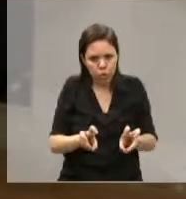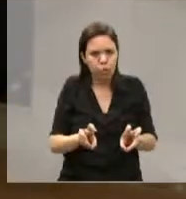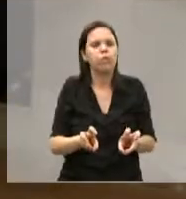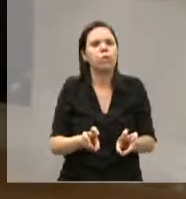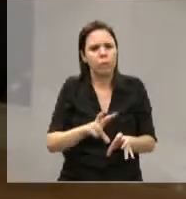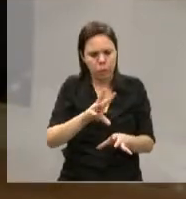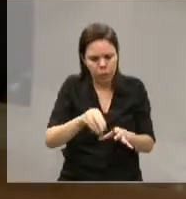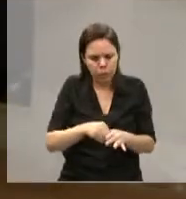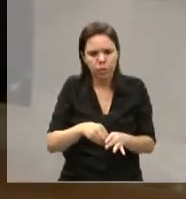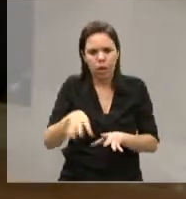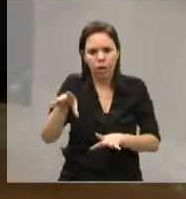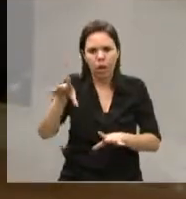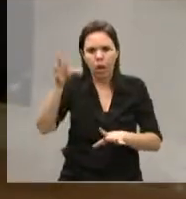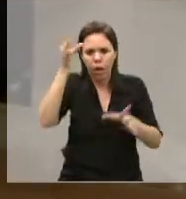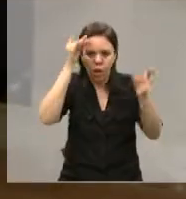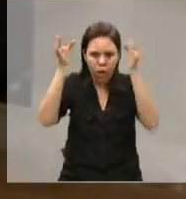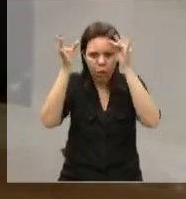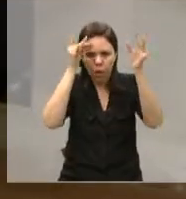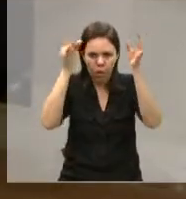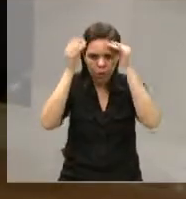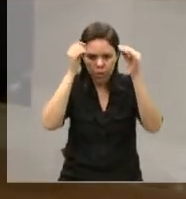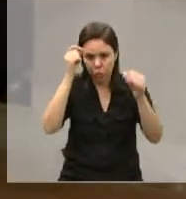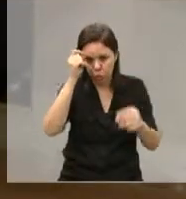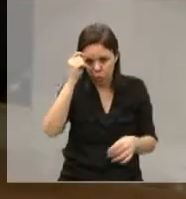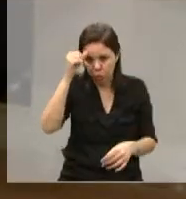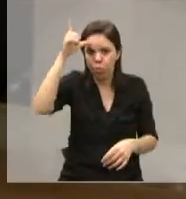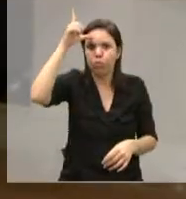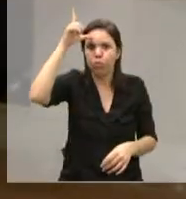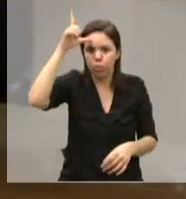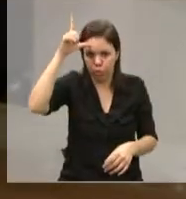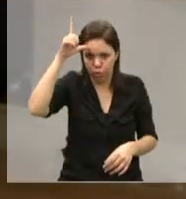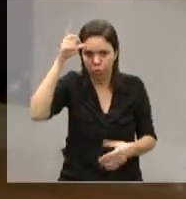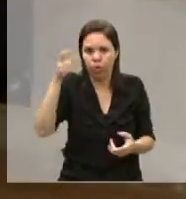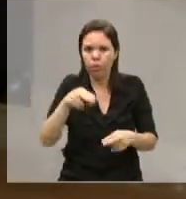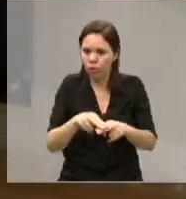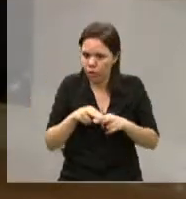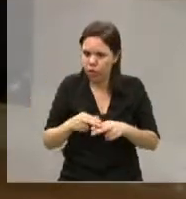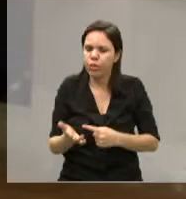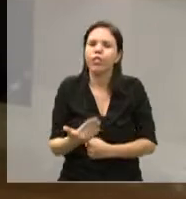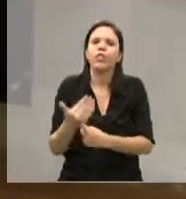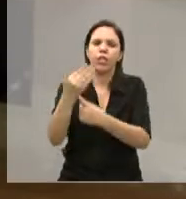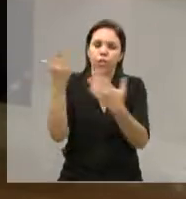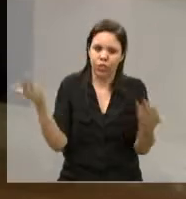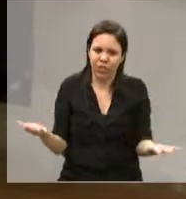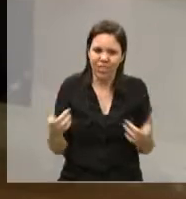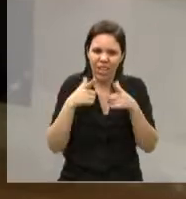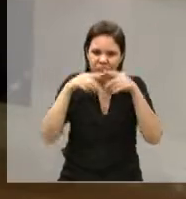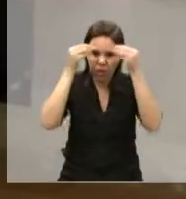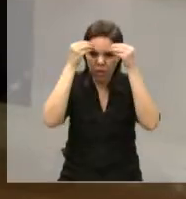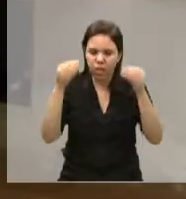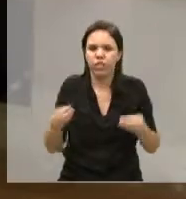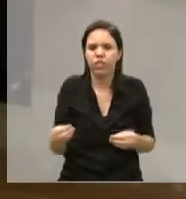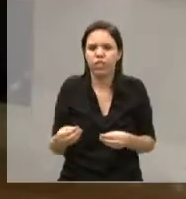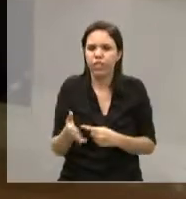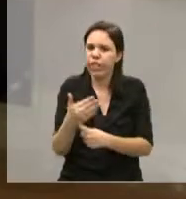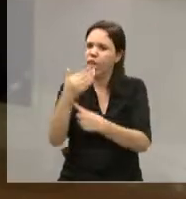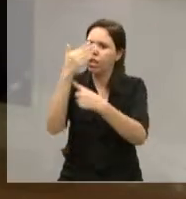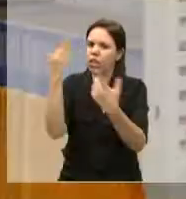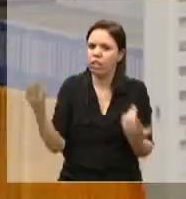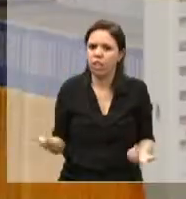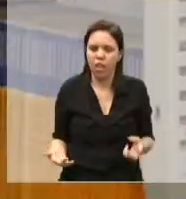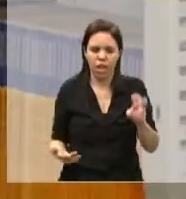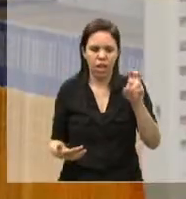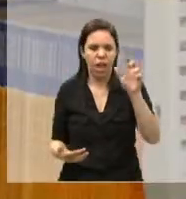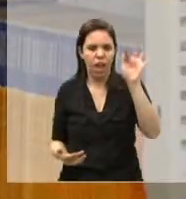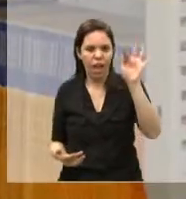que ir se renovando, tem que ir buscando conhecimento, tem que ir se atualizando, né? Se a gente for falar na linguagem tecnológica, tem que dar no F5 a